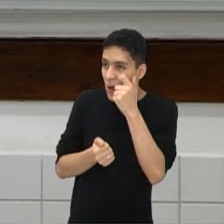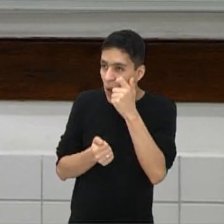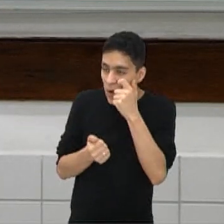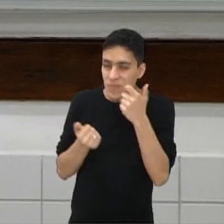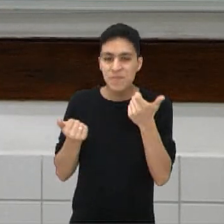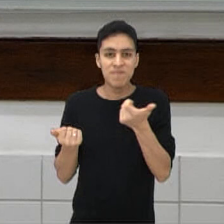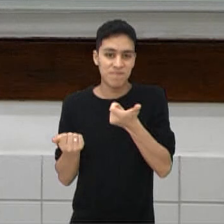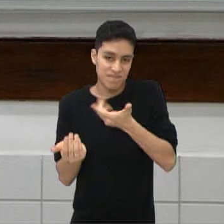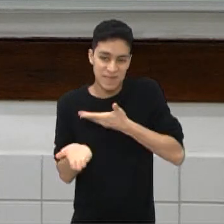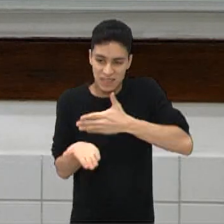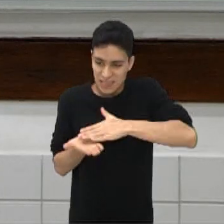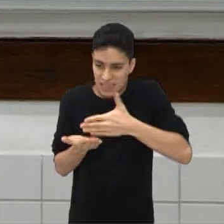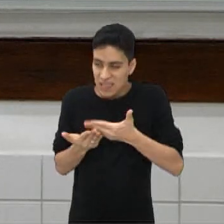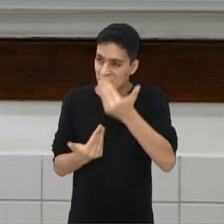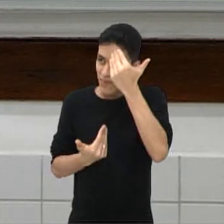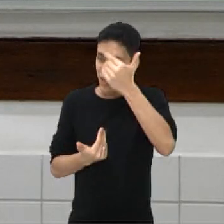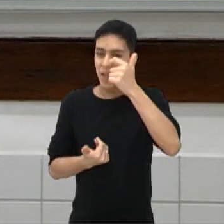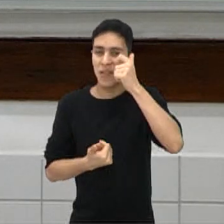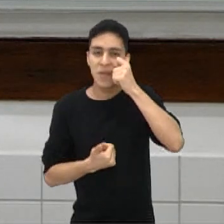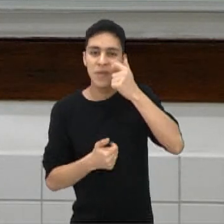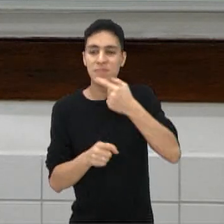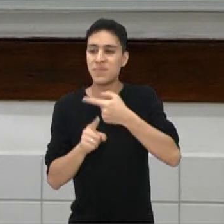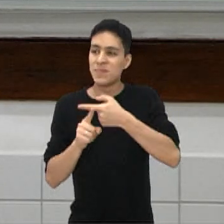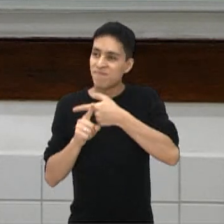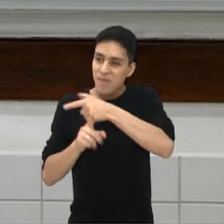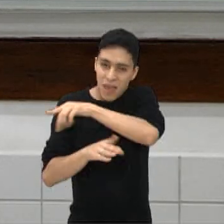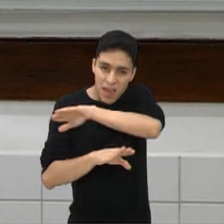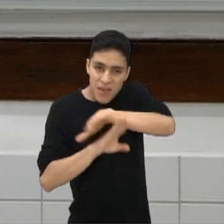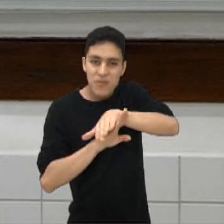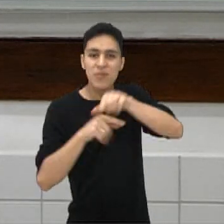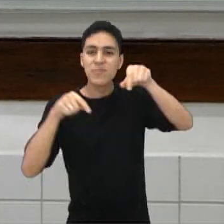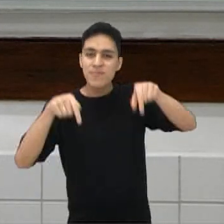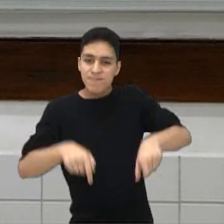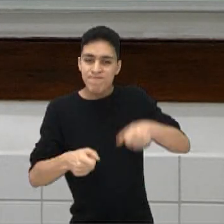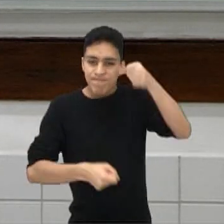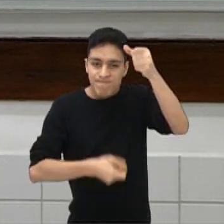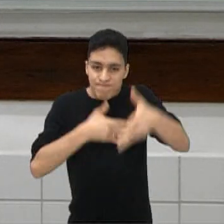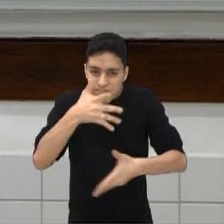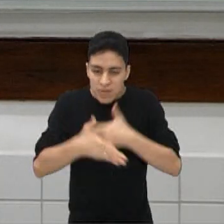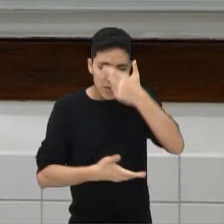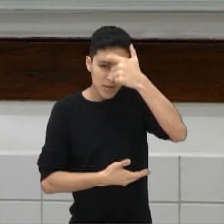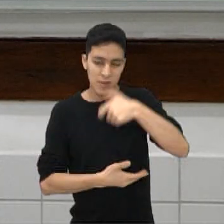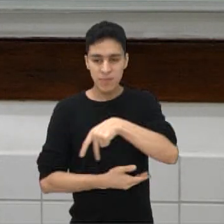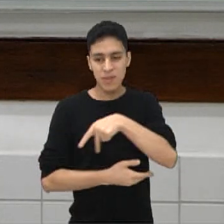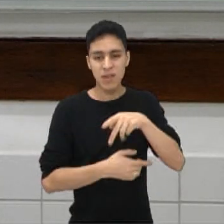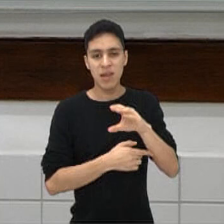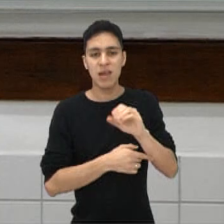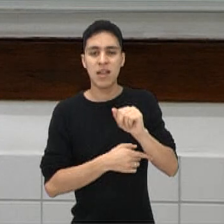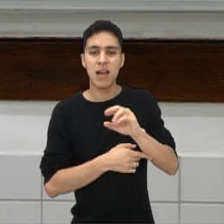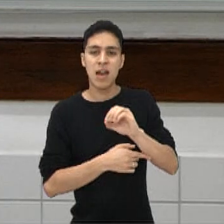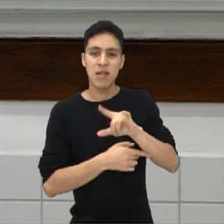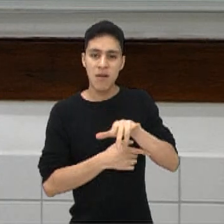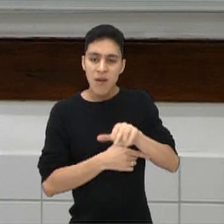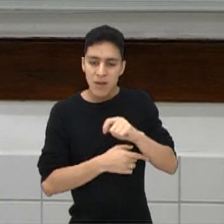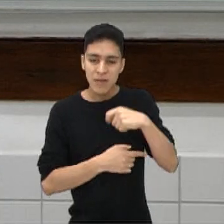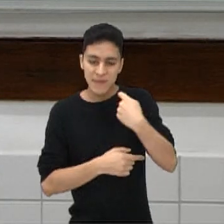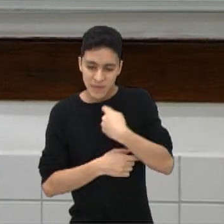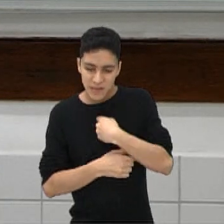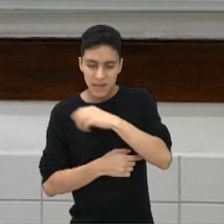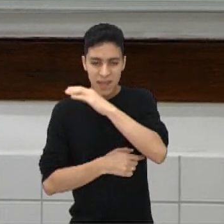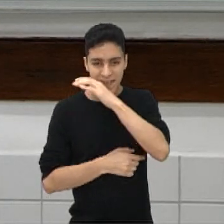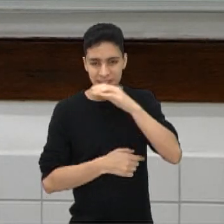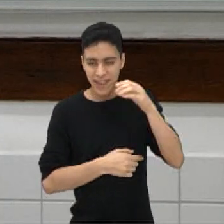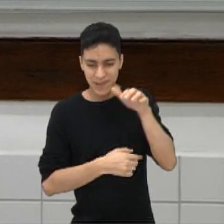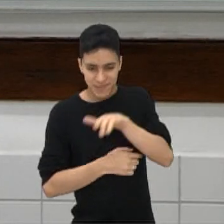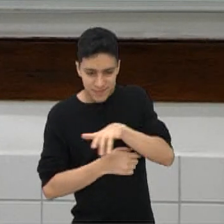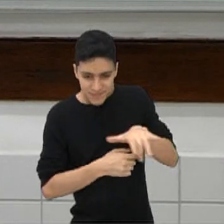Lucas, né? Obrigada, Lucas, pela tua ajuda. Então, eu sou a professora Carolina Molina e esse é o meu sinal. O Lucas